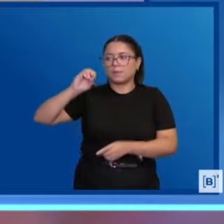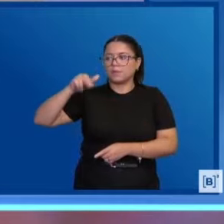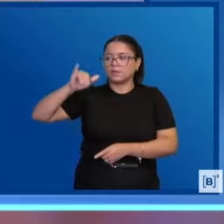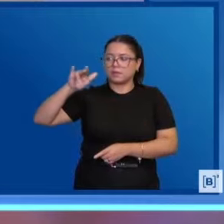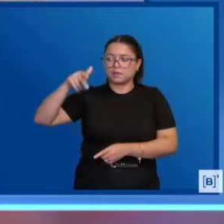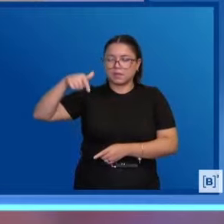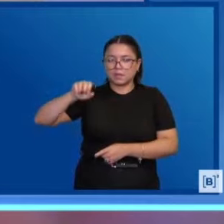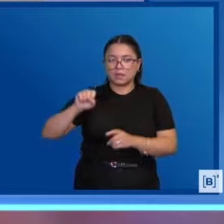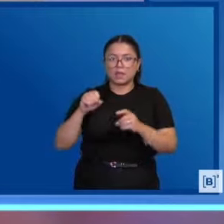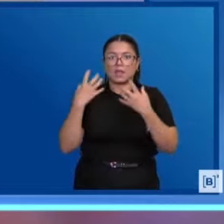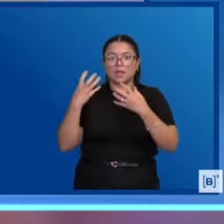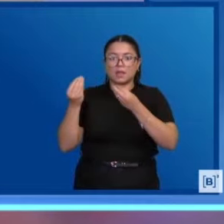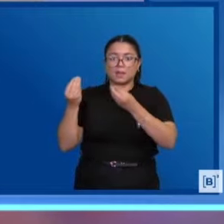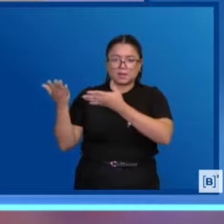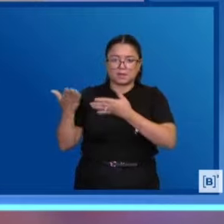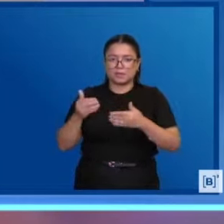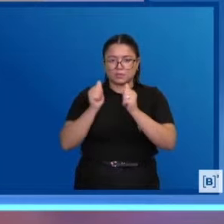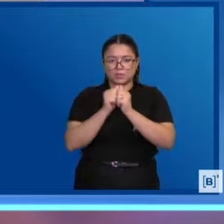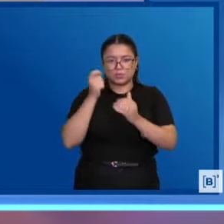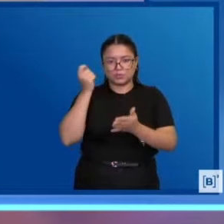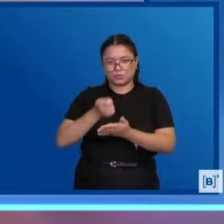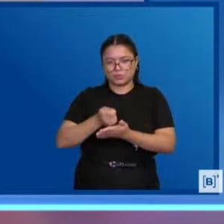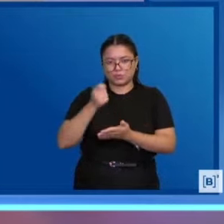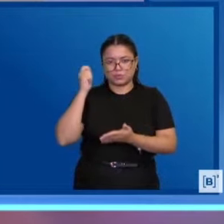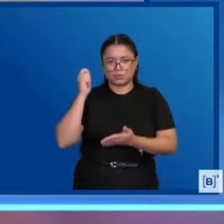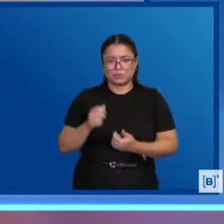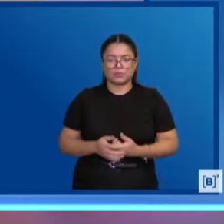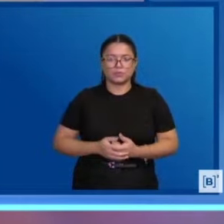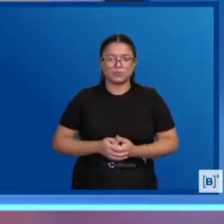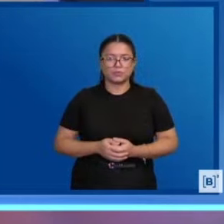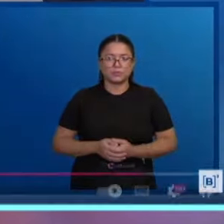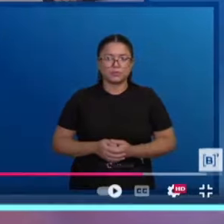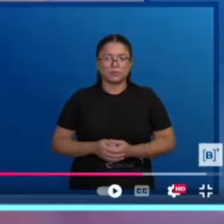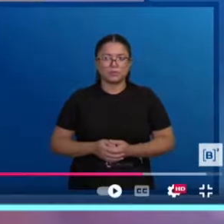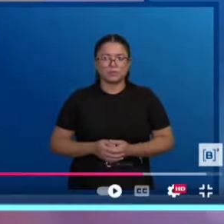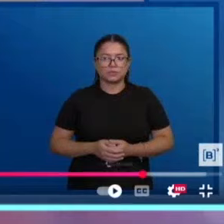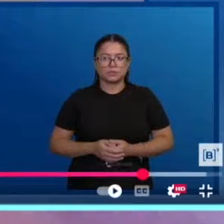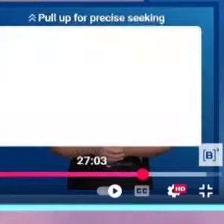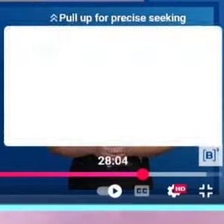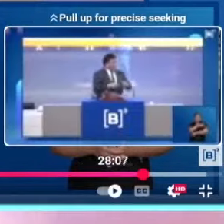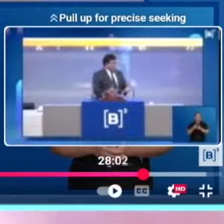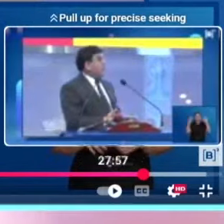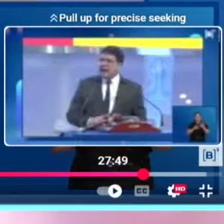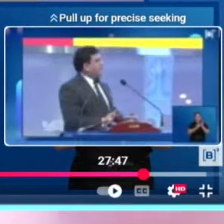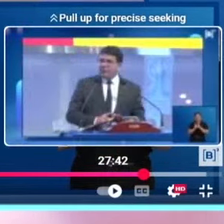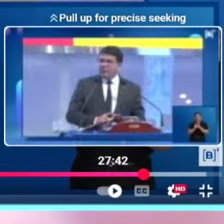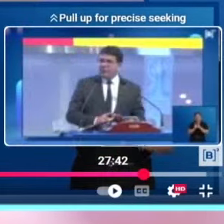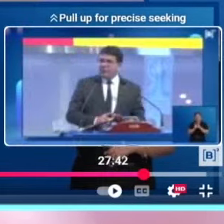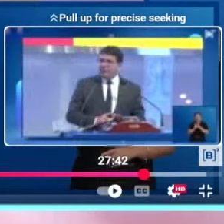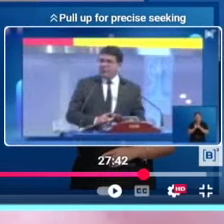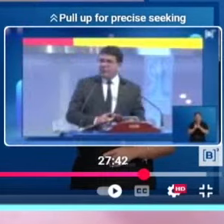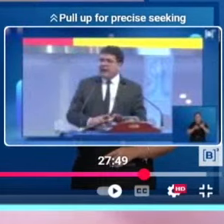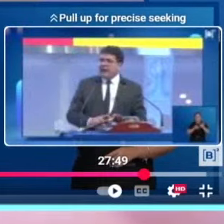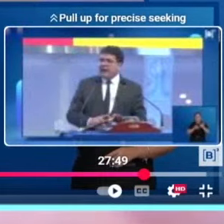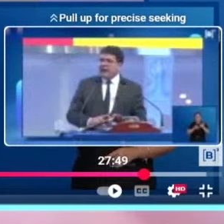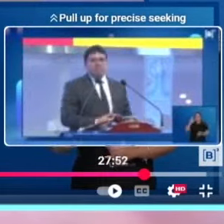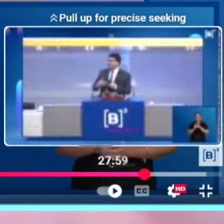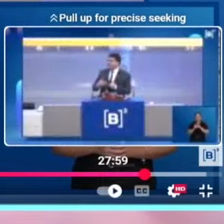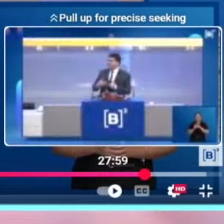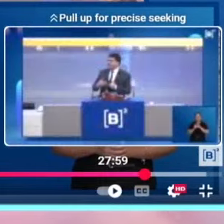que irá alcançar o total de R$ 8,6 bilhões. O objetivo é universalizar